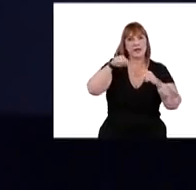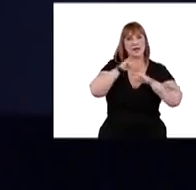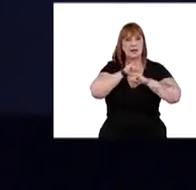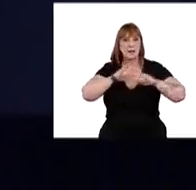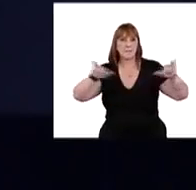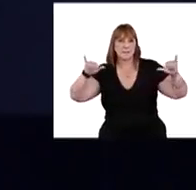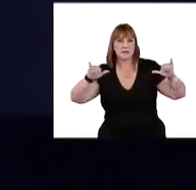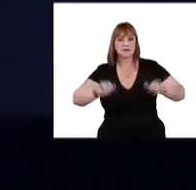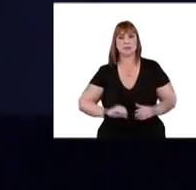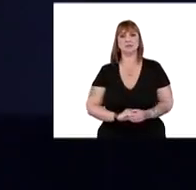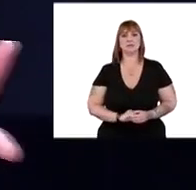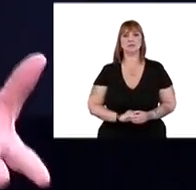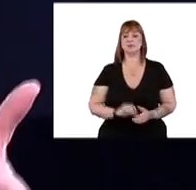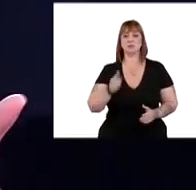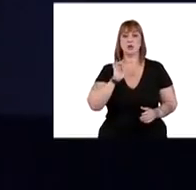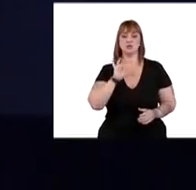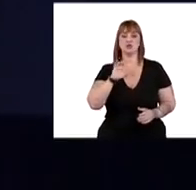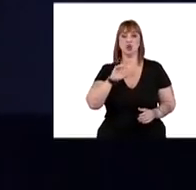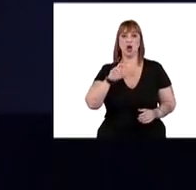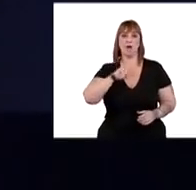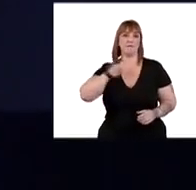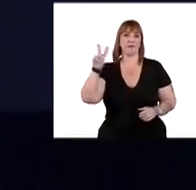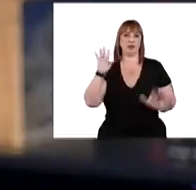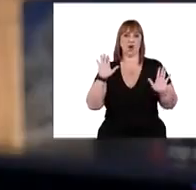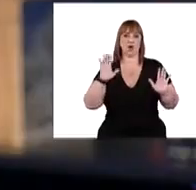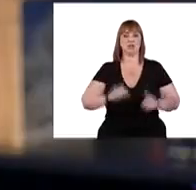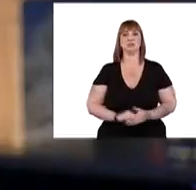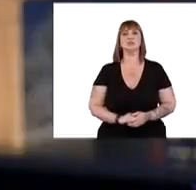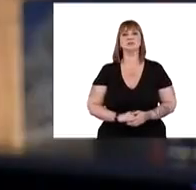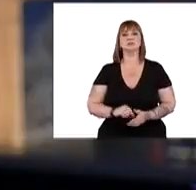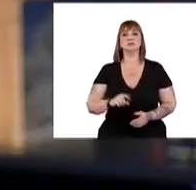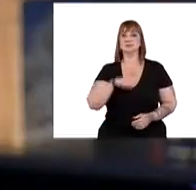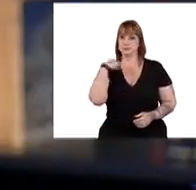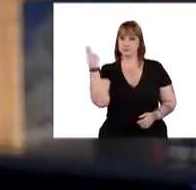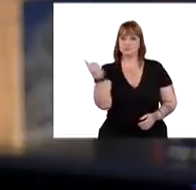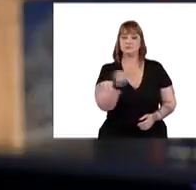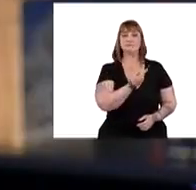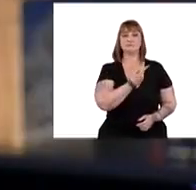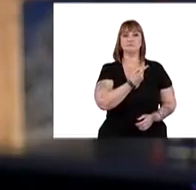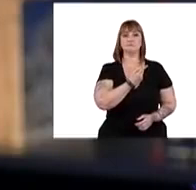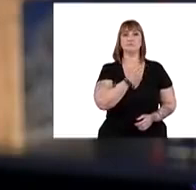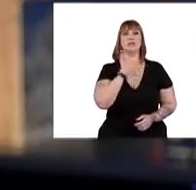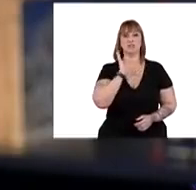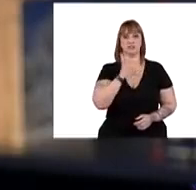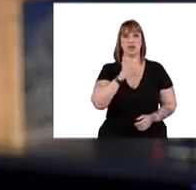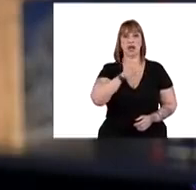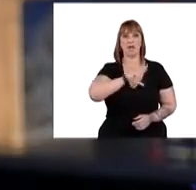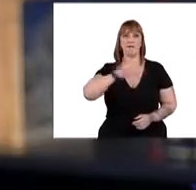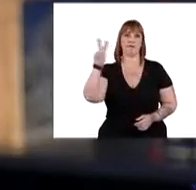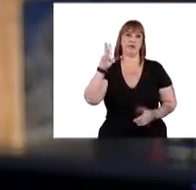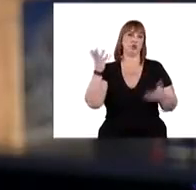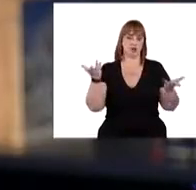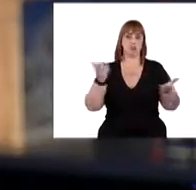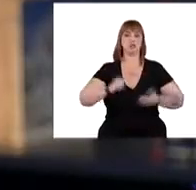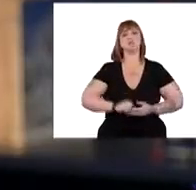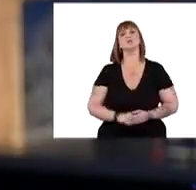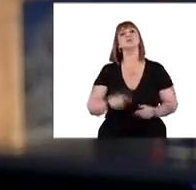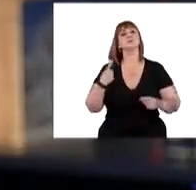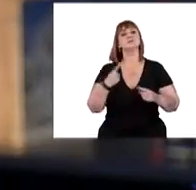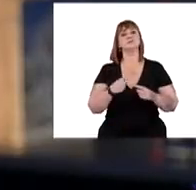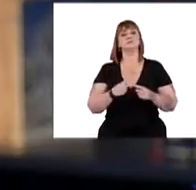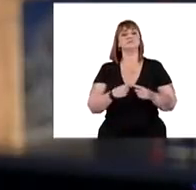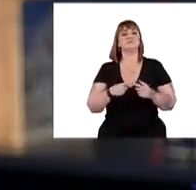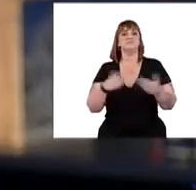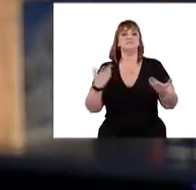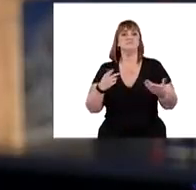campanha, que não só a vitória? Olha, para a gente, assim, nós já somos vitoriosos, né?